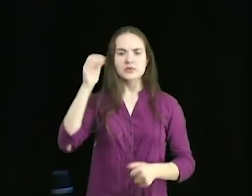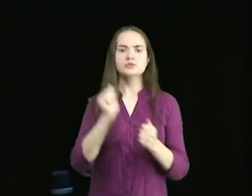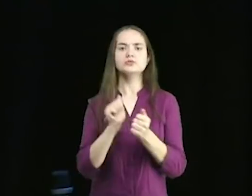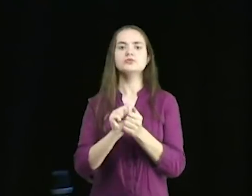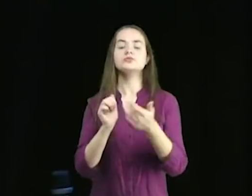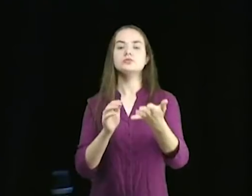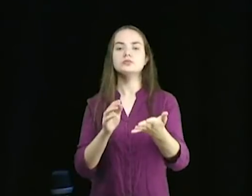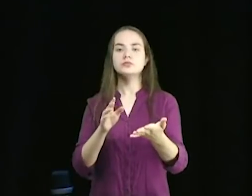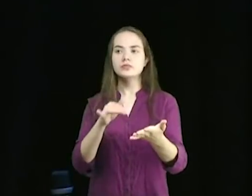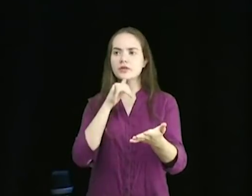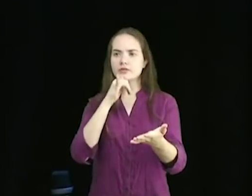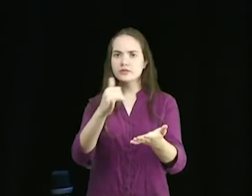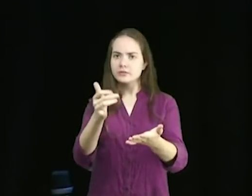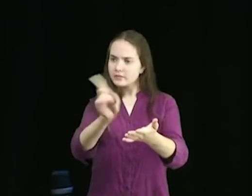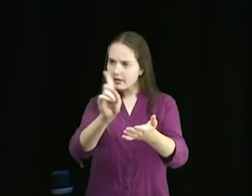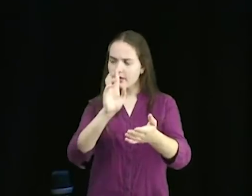general,